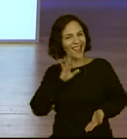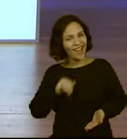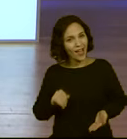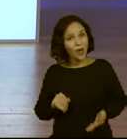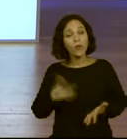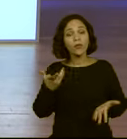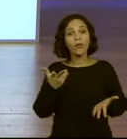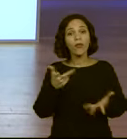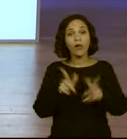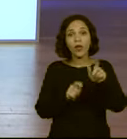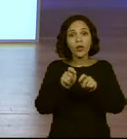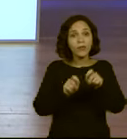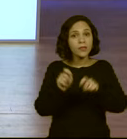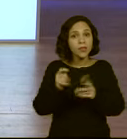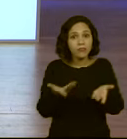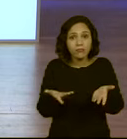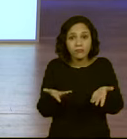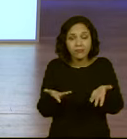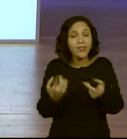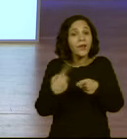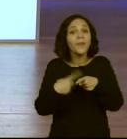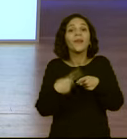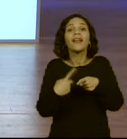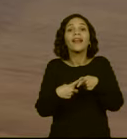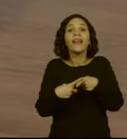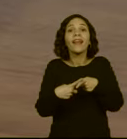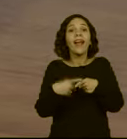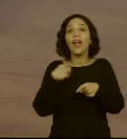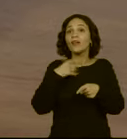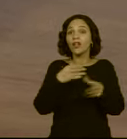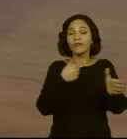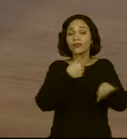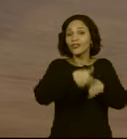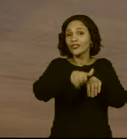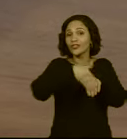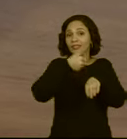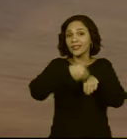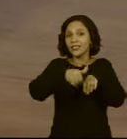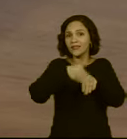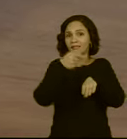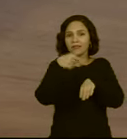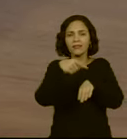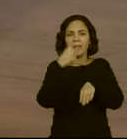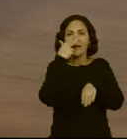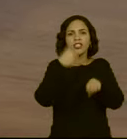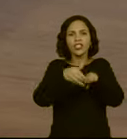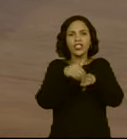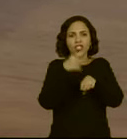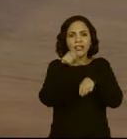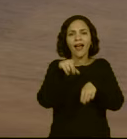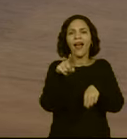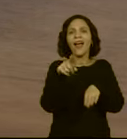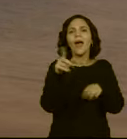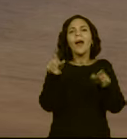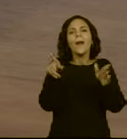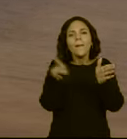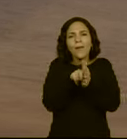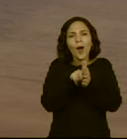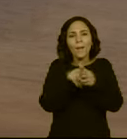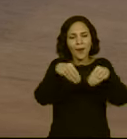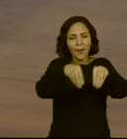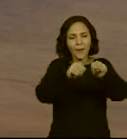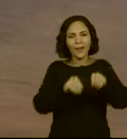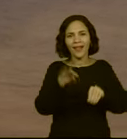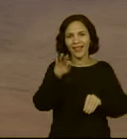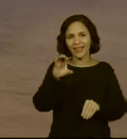gastou pouco né porque é um gasto que eu tive só com aquelas tintas de tecido que custa r$ 5 e um tênis que eu